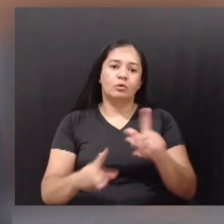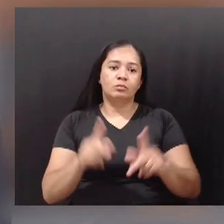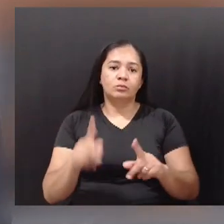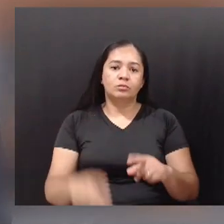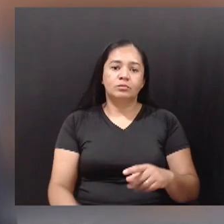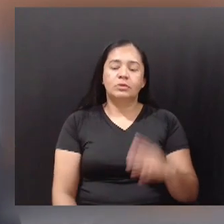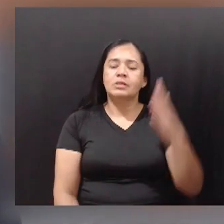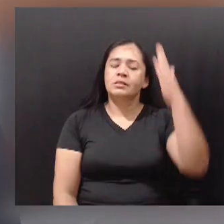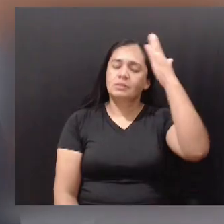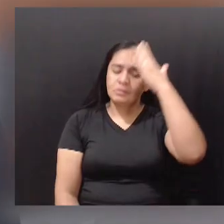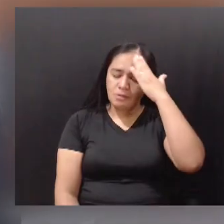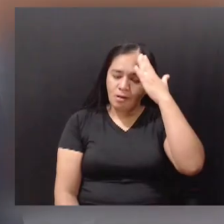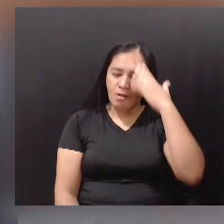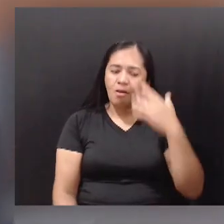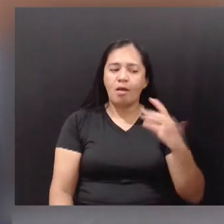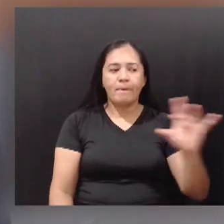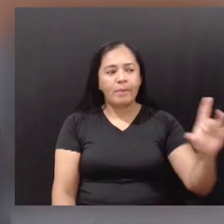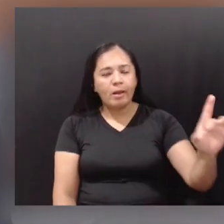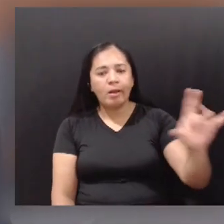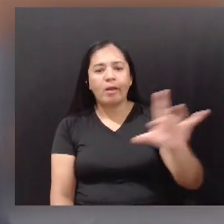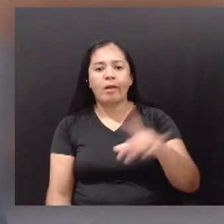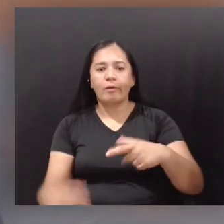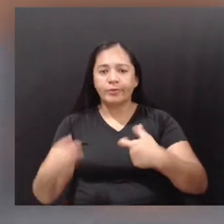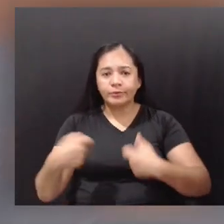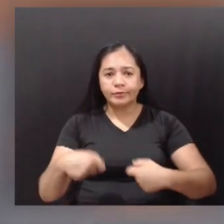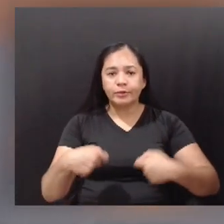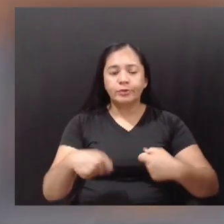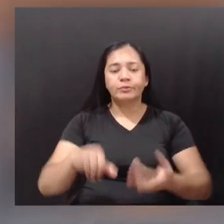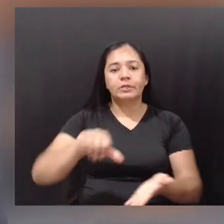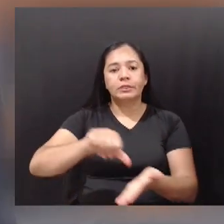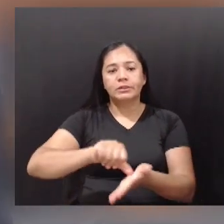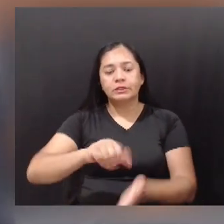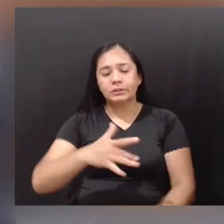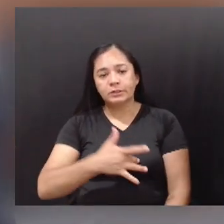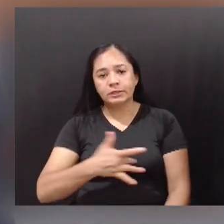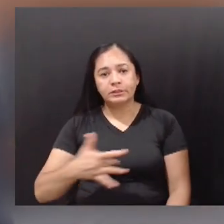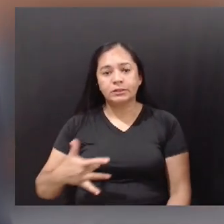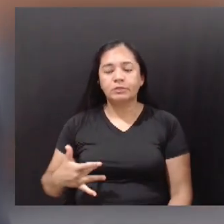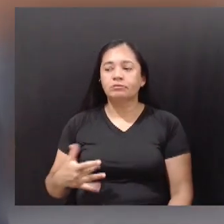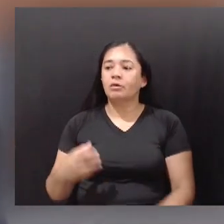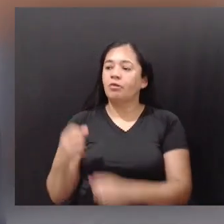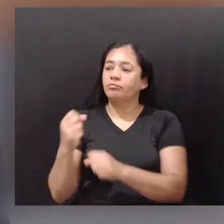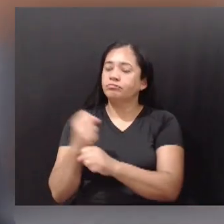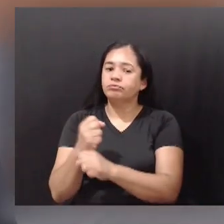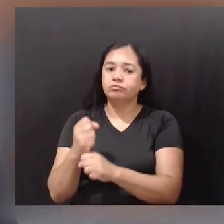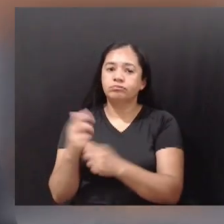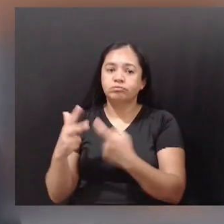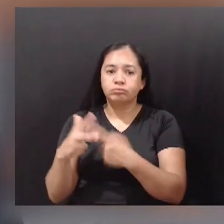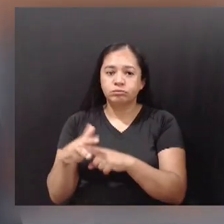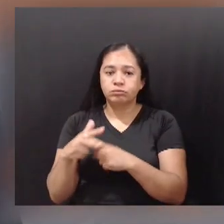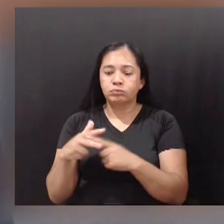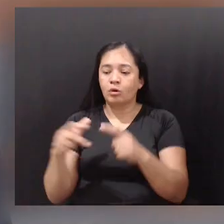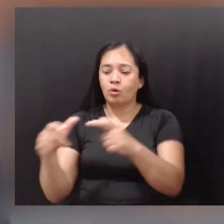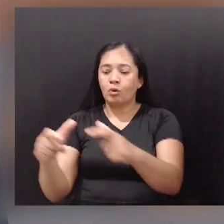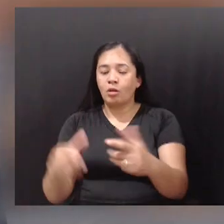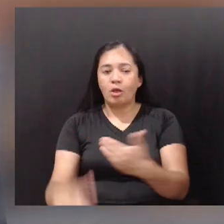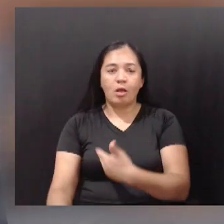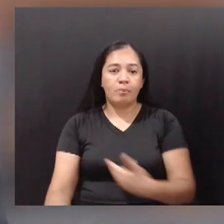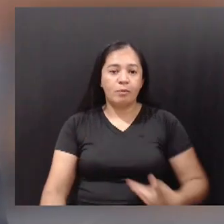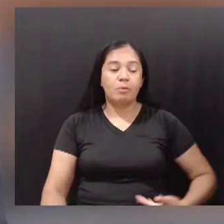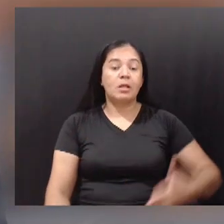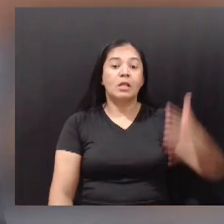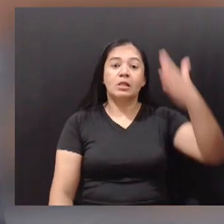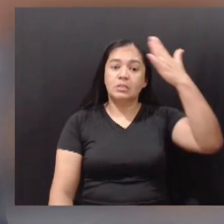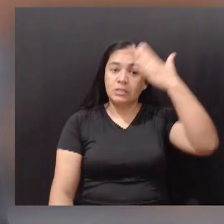a necessidade dos postos de saúde, ele sabe a necessidade de uma reforma do espaço público que está ali, ele sabe das